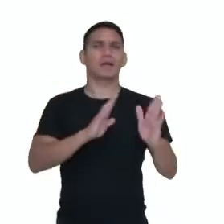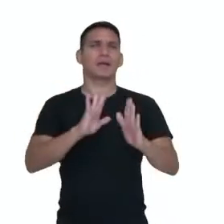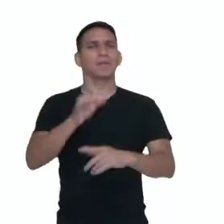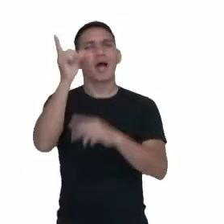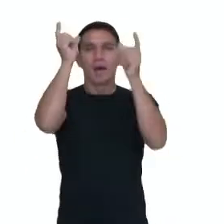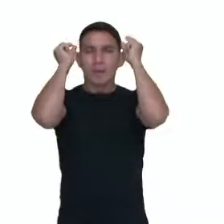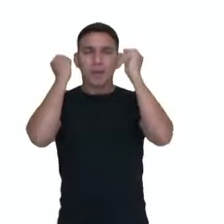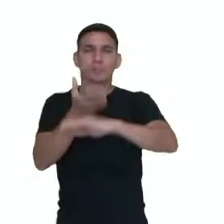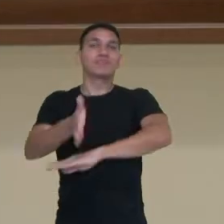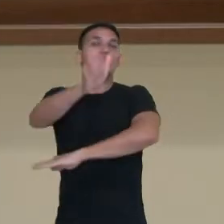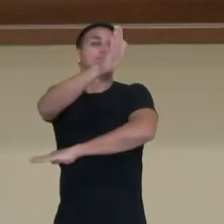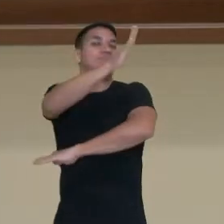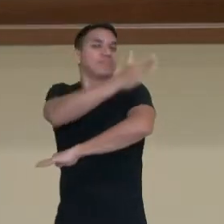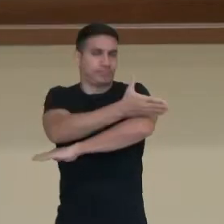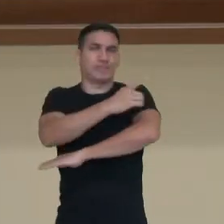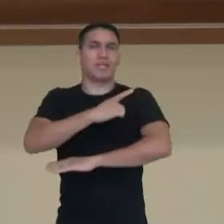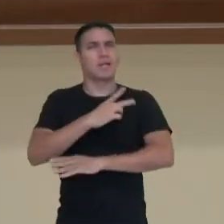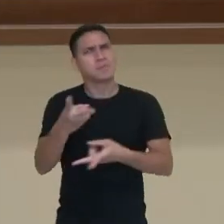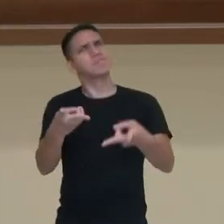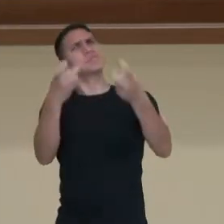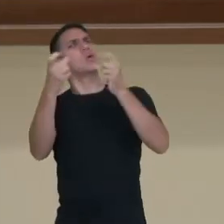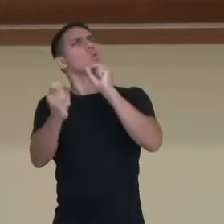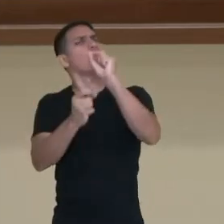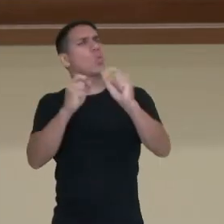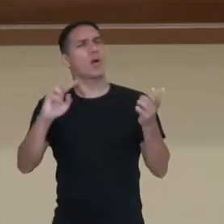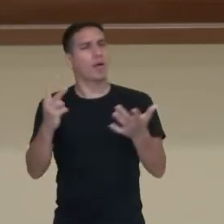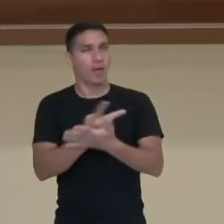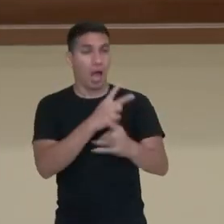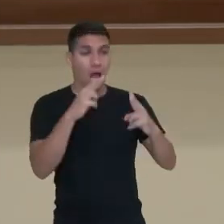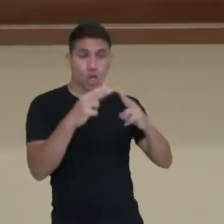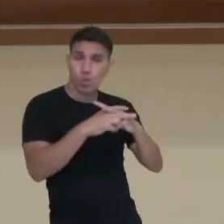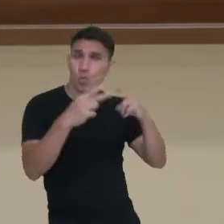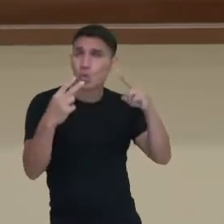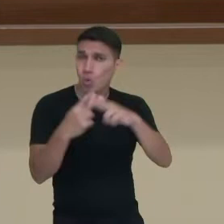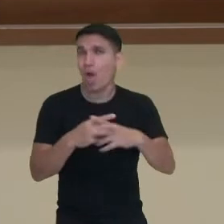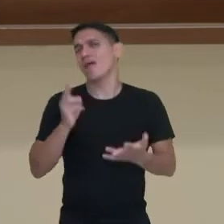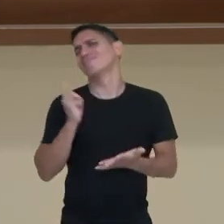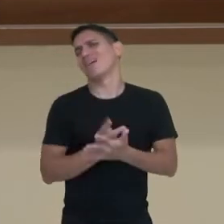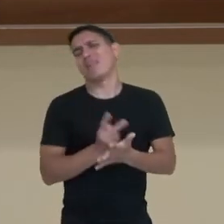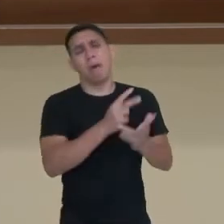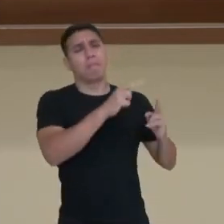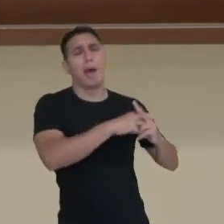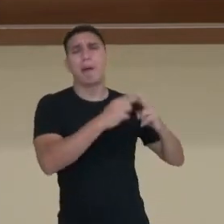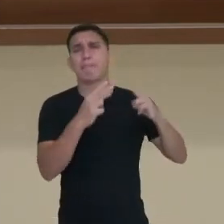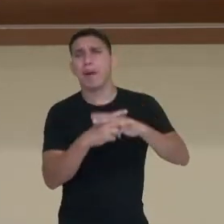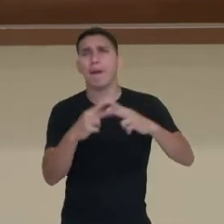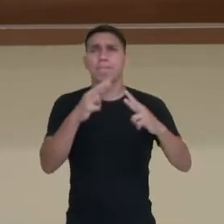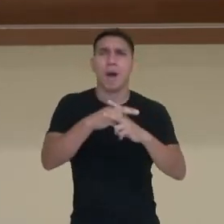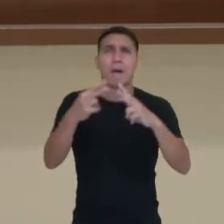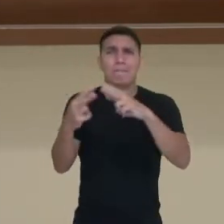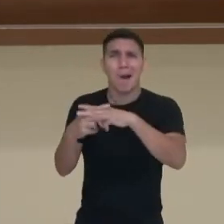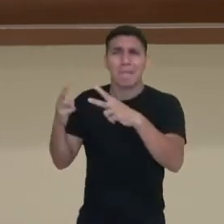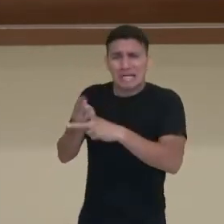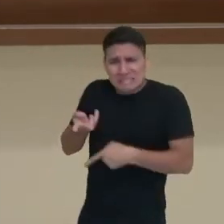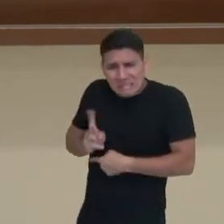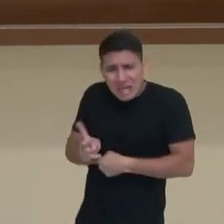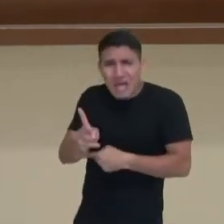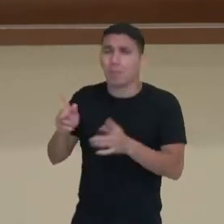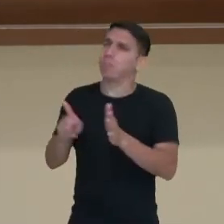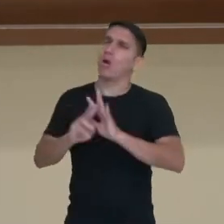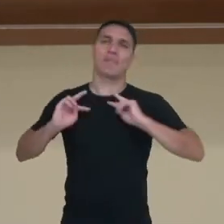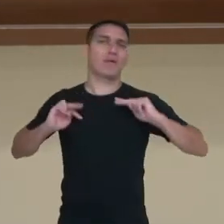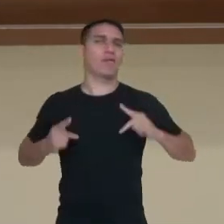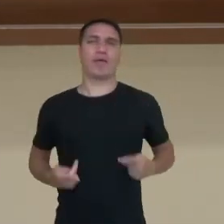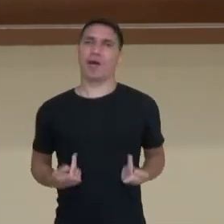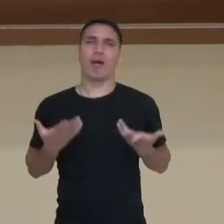Grécia Antiga. Então percebam que a luta sempre acompanhou a humanidade, tá? E